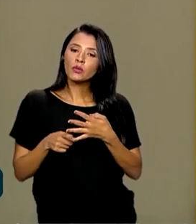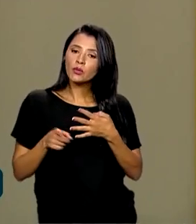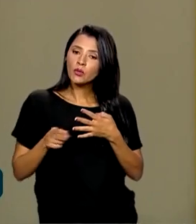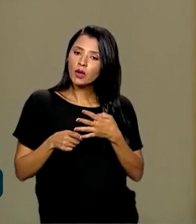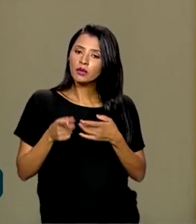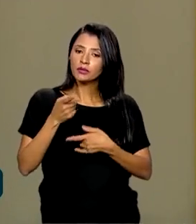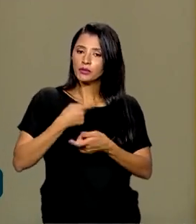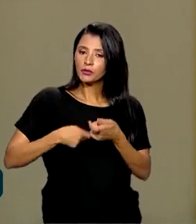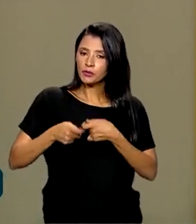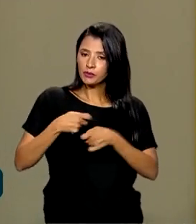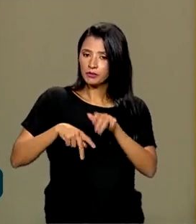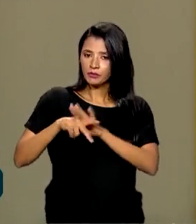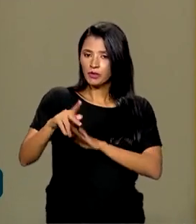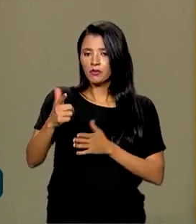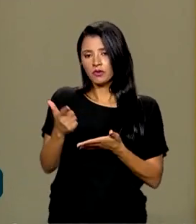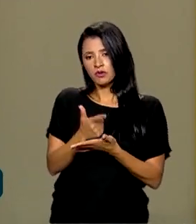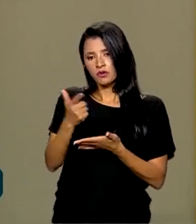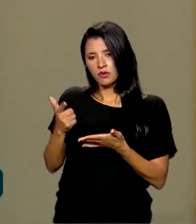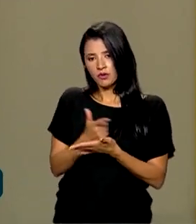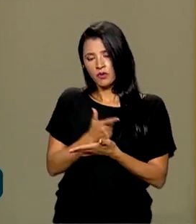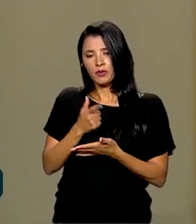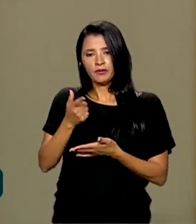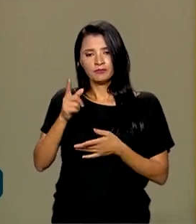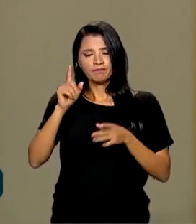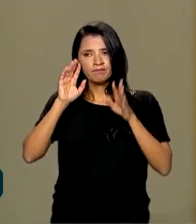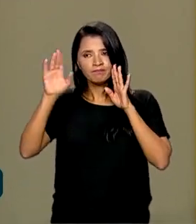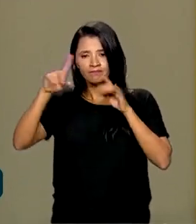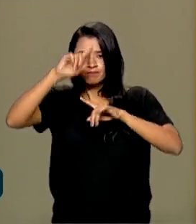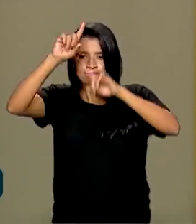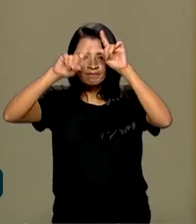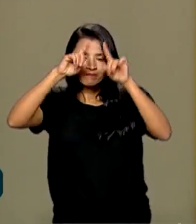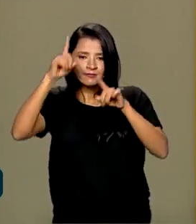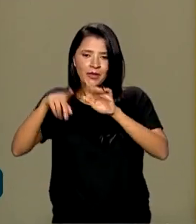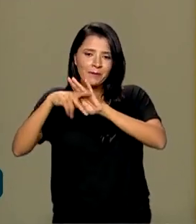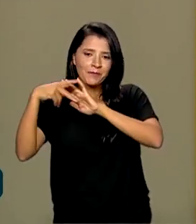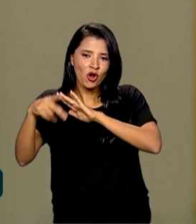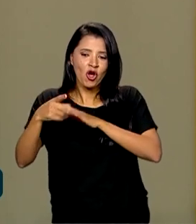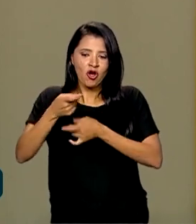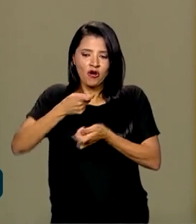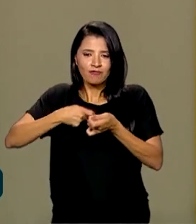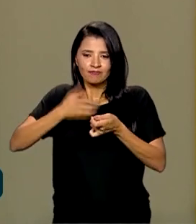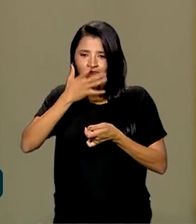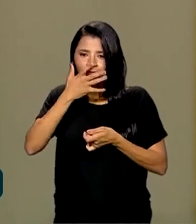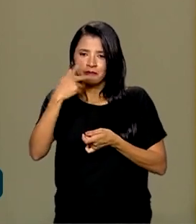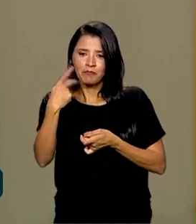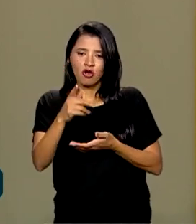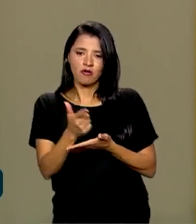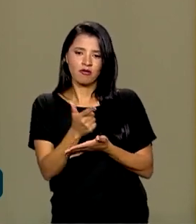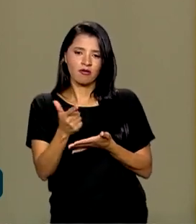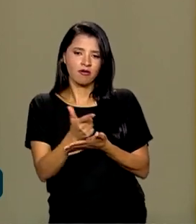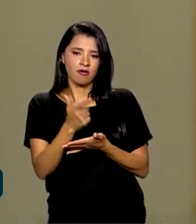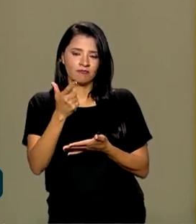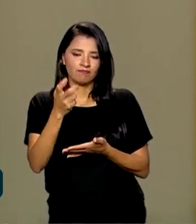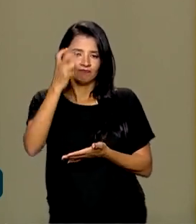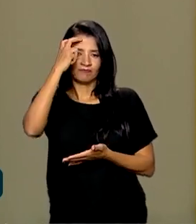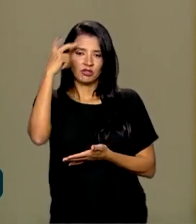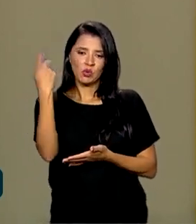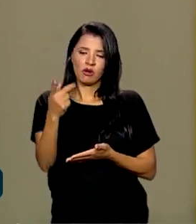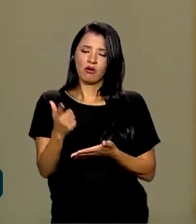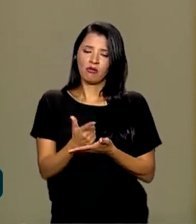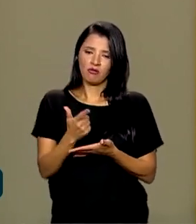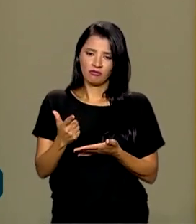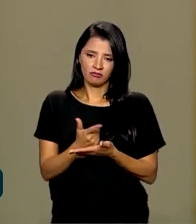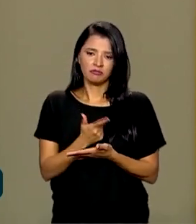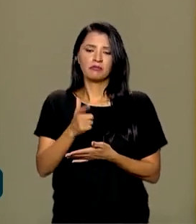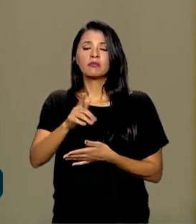economia do livro. O fomento das cadeias criativas e produtivas, dessa economia criativa, né, e cultural do livro, para a